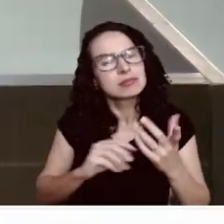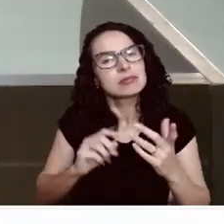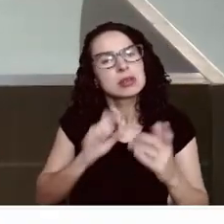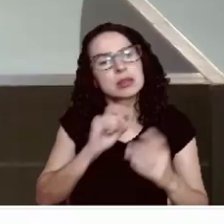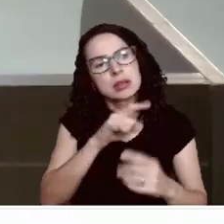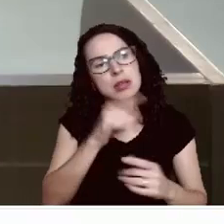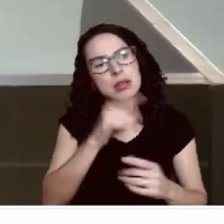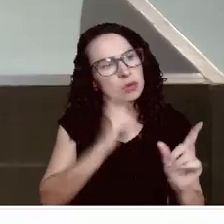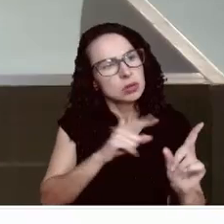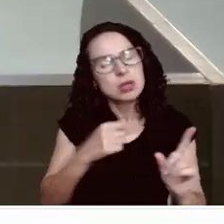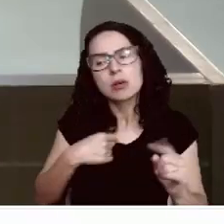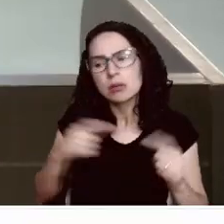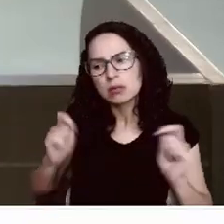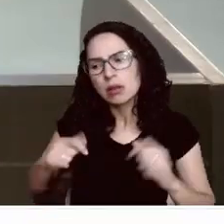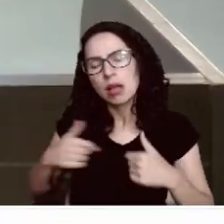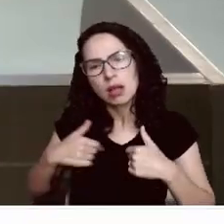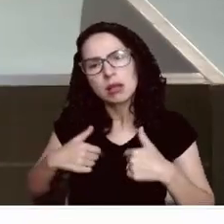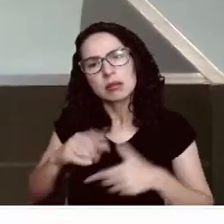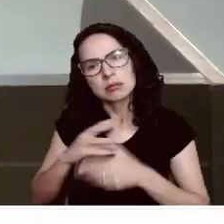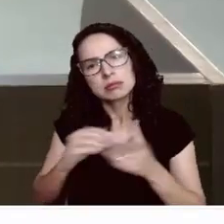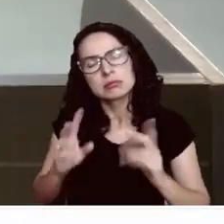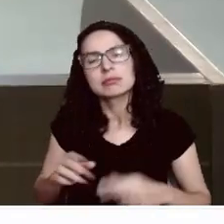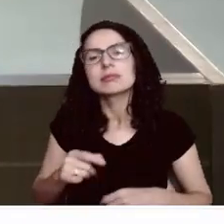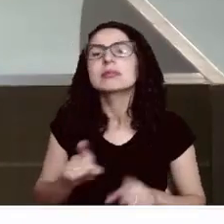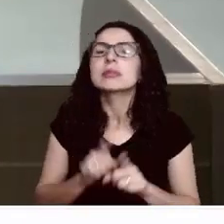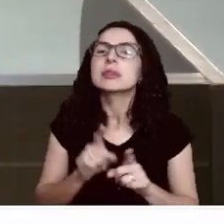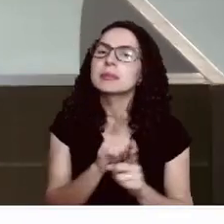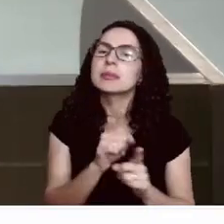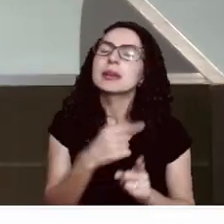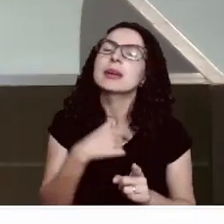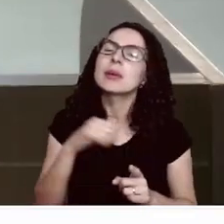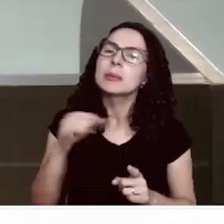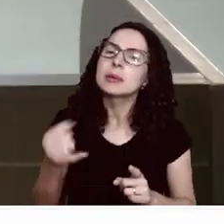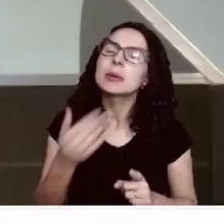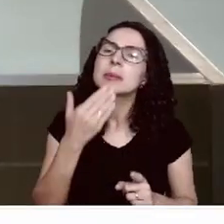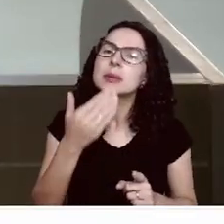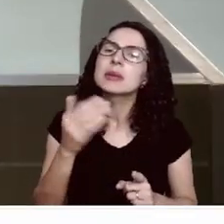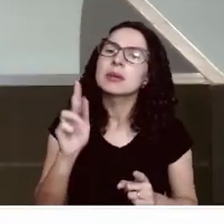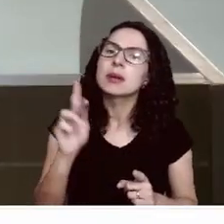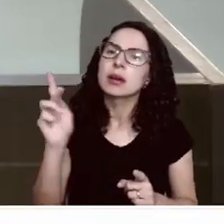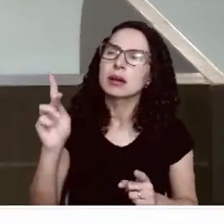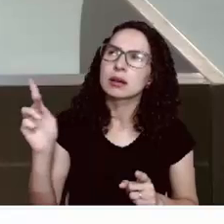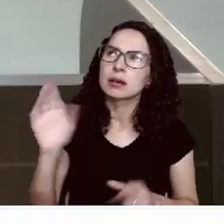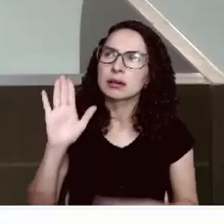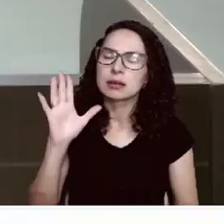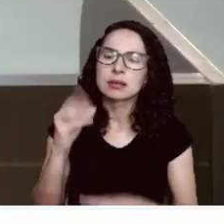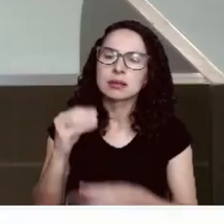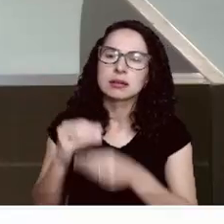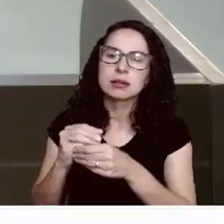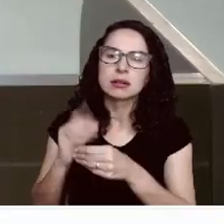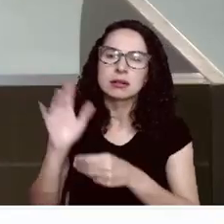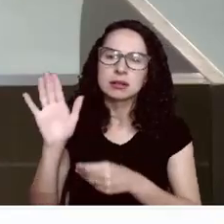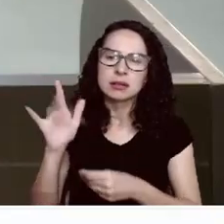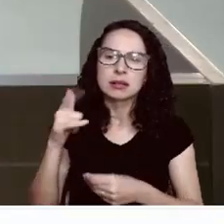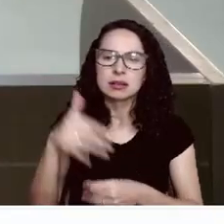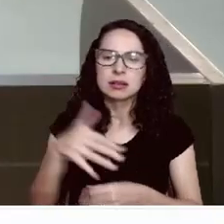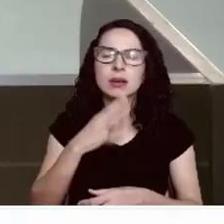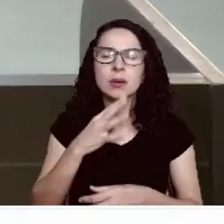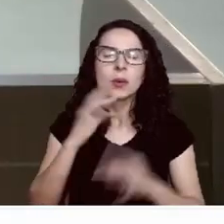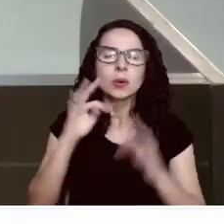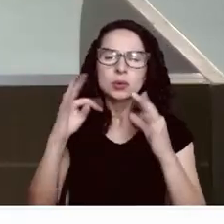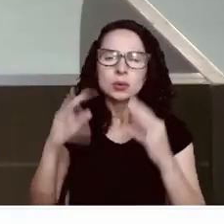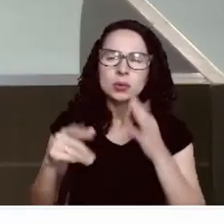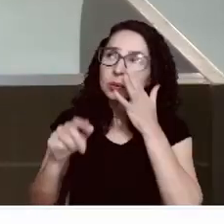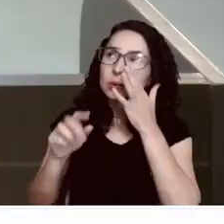não pode? Eu gostaria até de aproveitar, pedir para o Cacá dar uma palavrinha sobre isso, que ele já conhece tudo, Cacá. Se pudesse